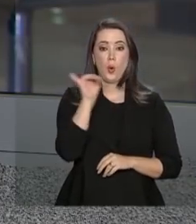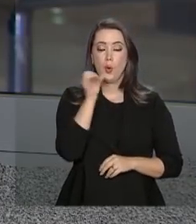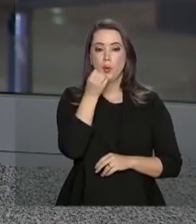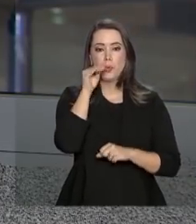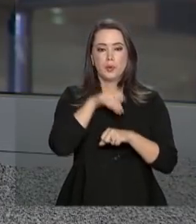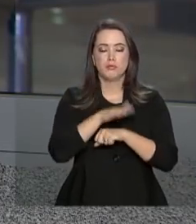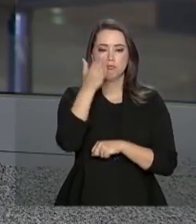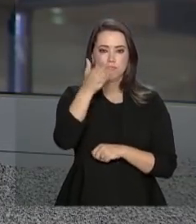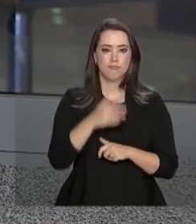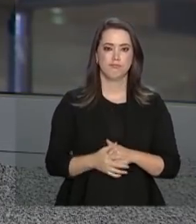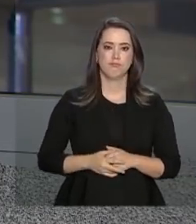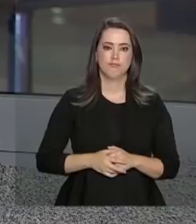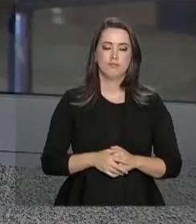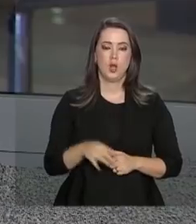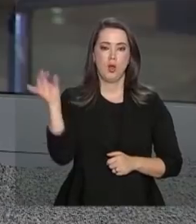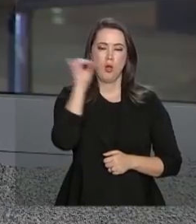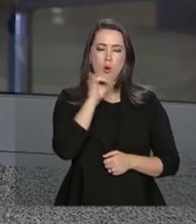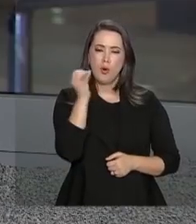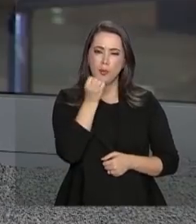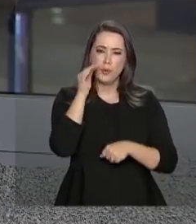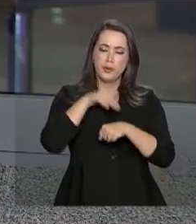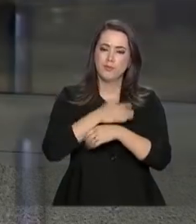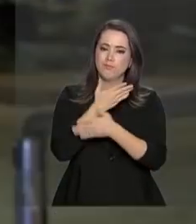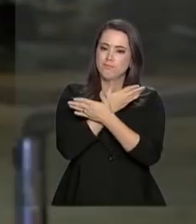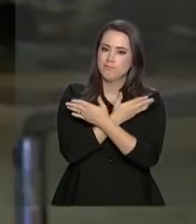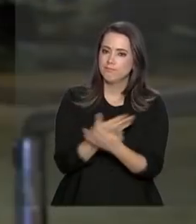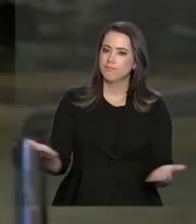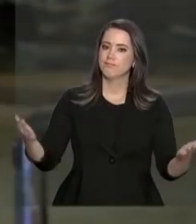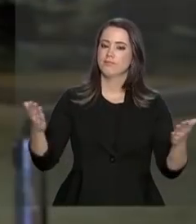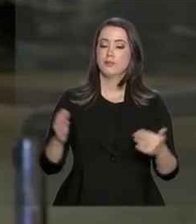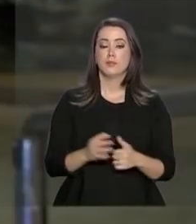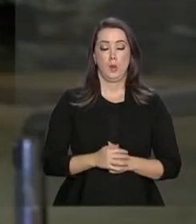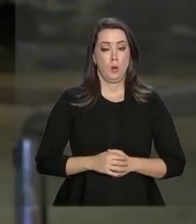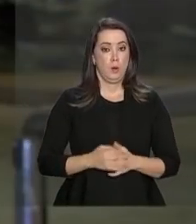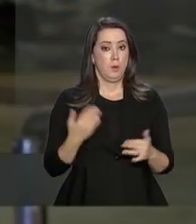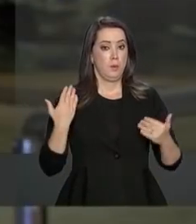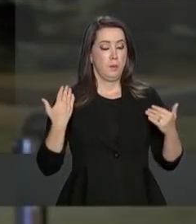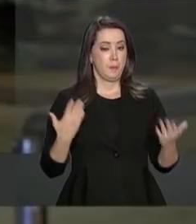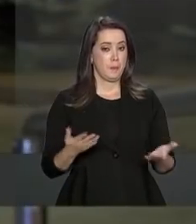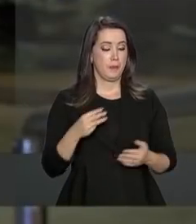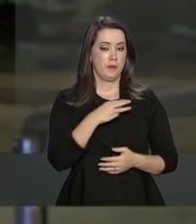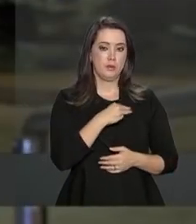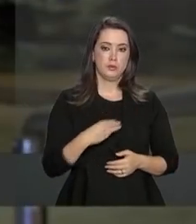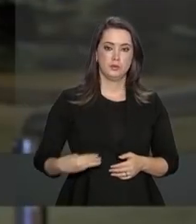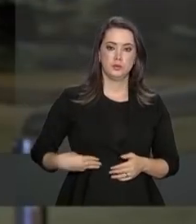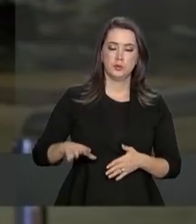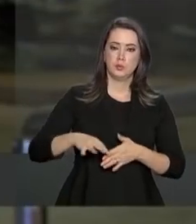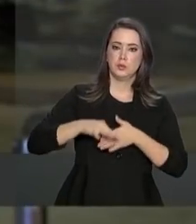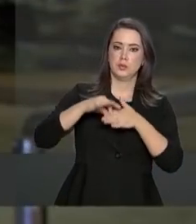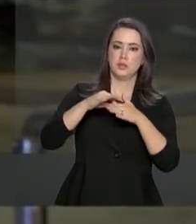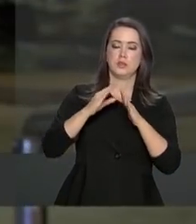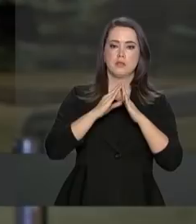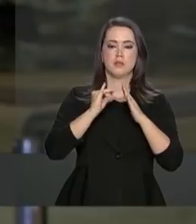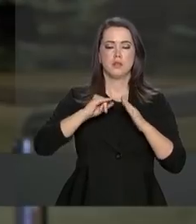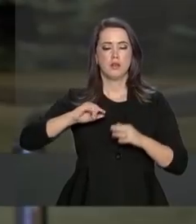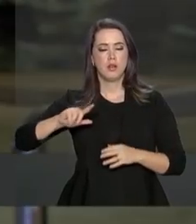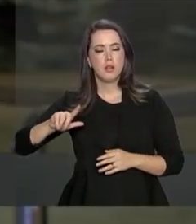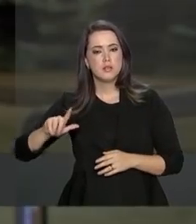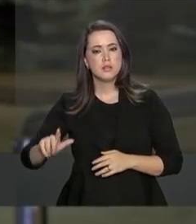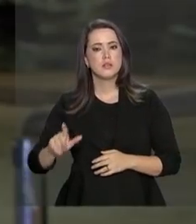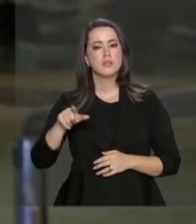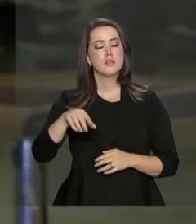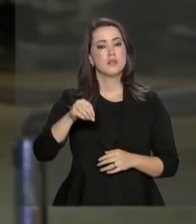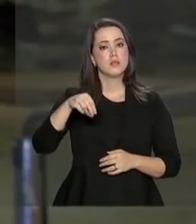Dani Boa noite Oi Alessandra boa noite para você boa noite a todos Olha o ministro chefe da casa civil on